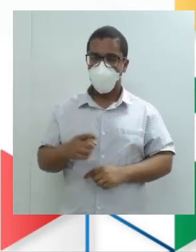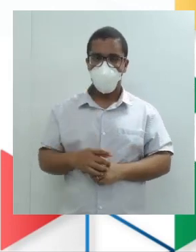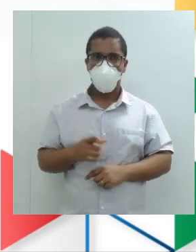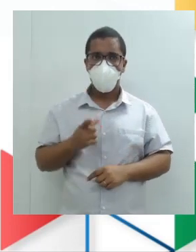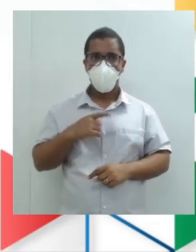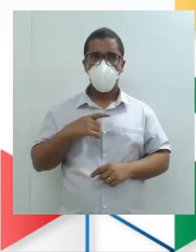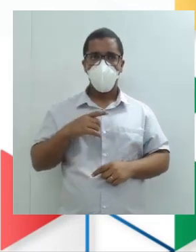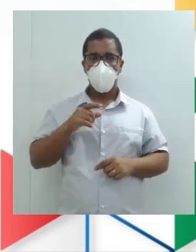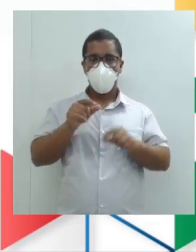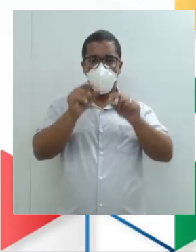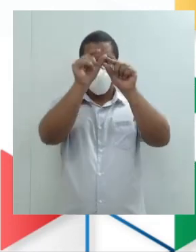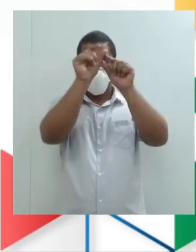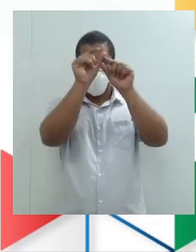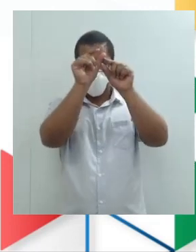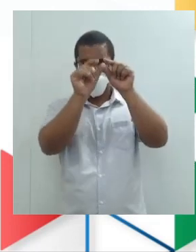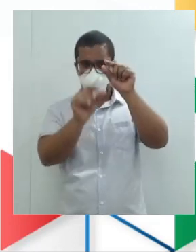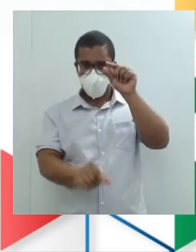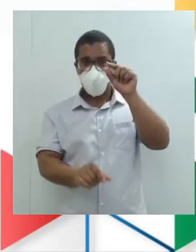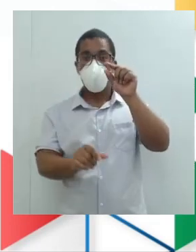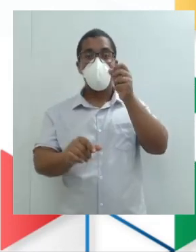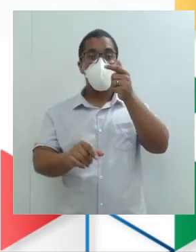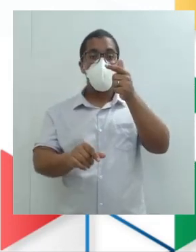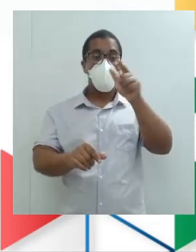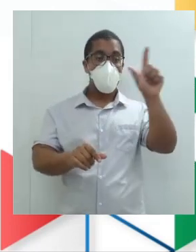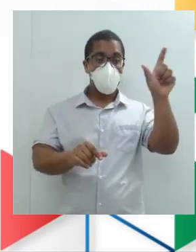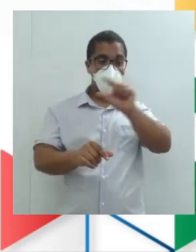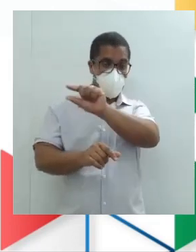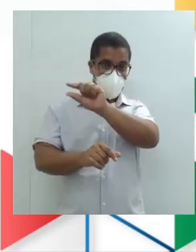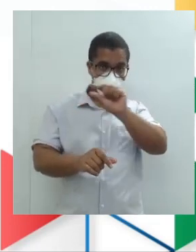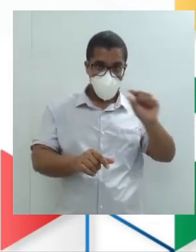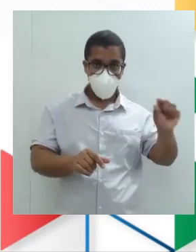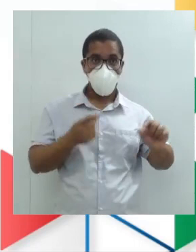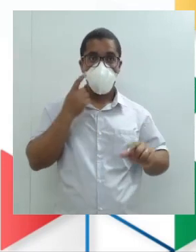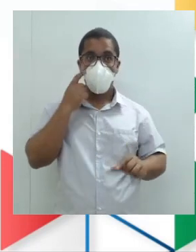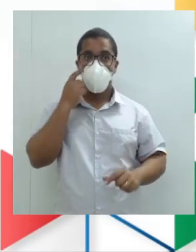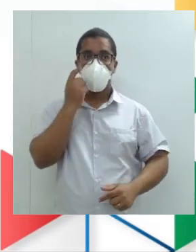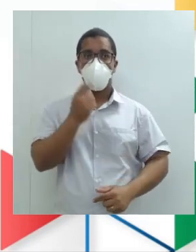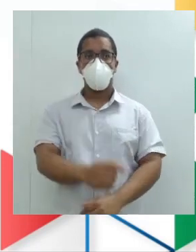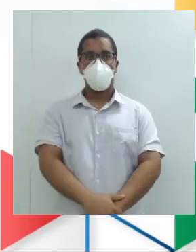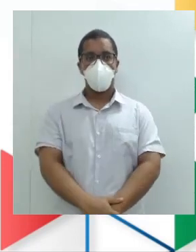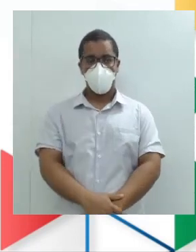na vertical e outro na horizontal.